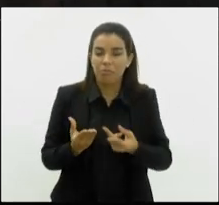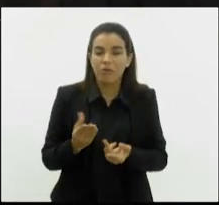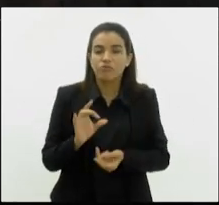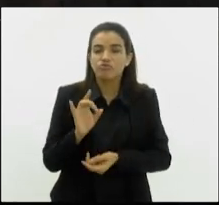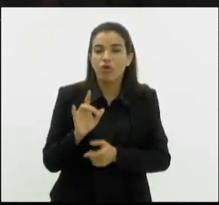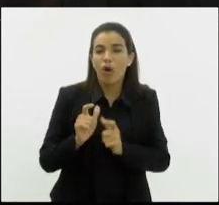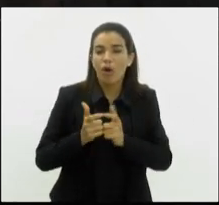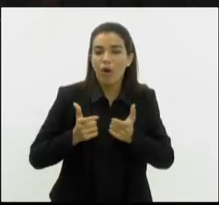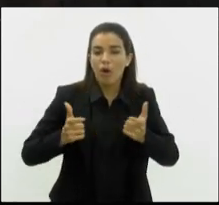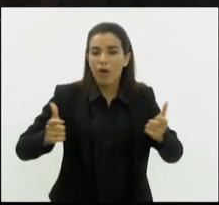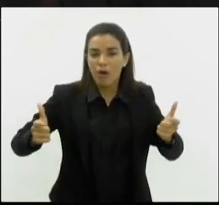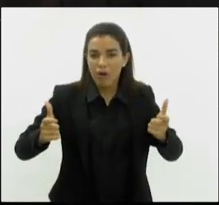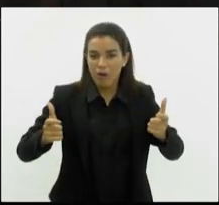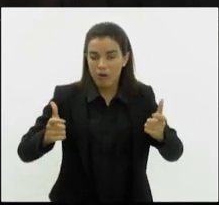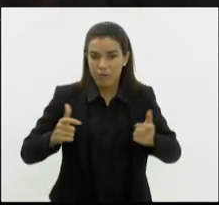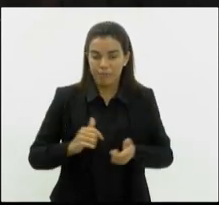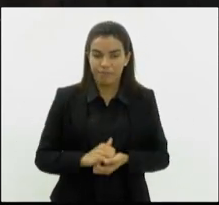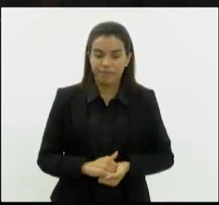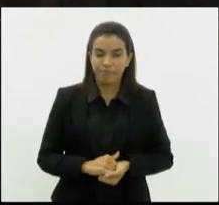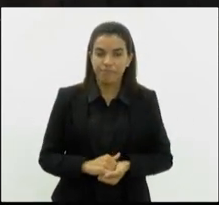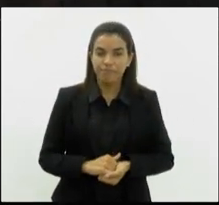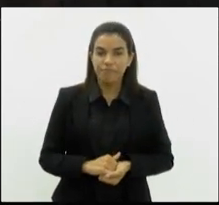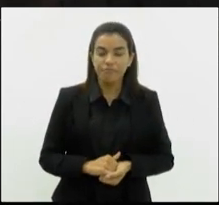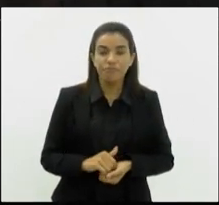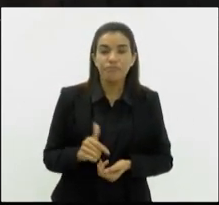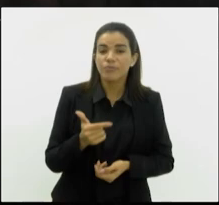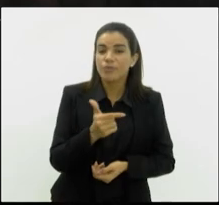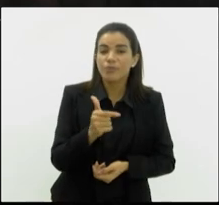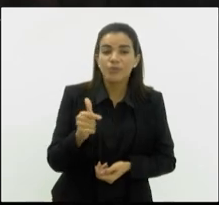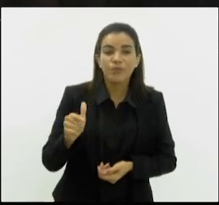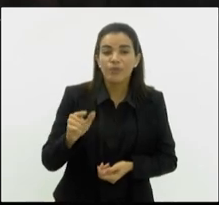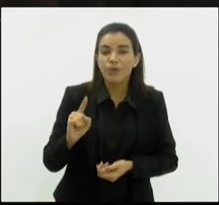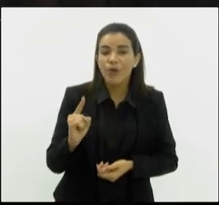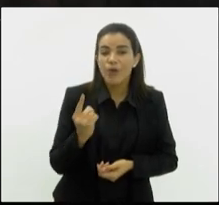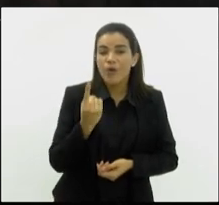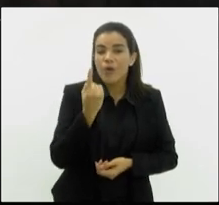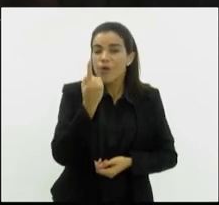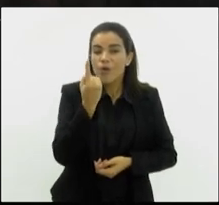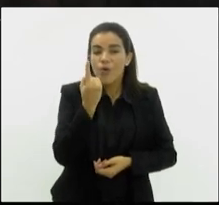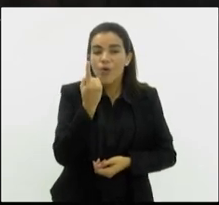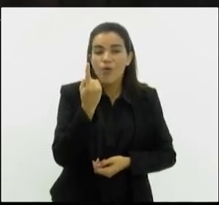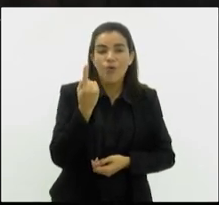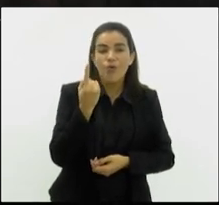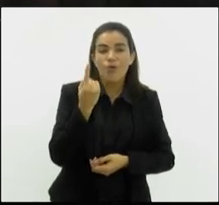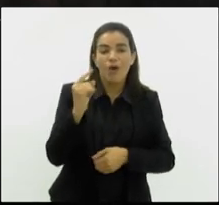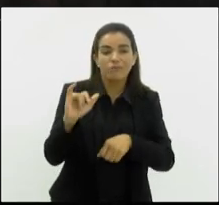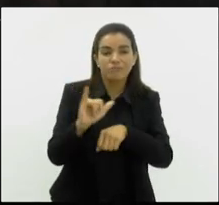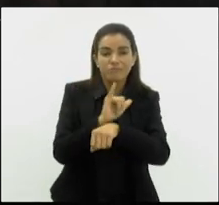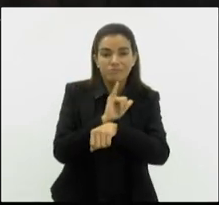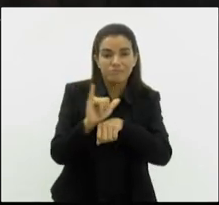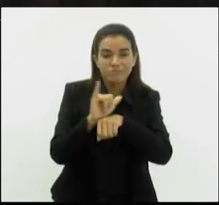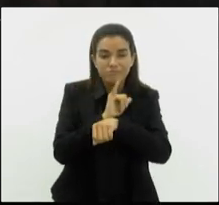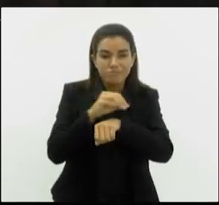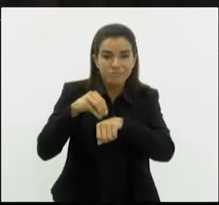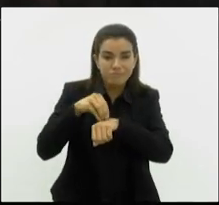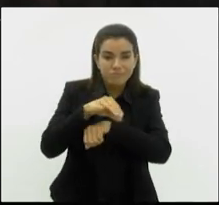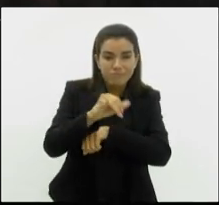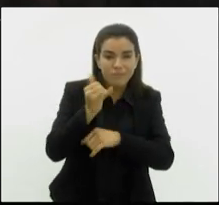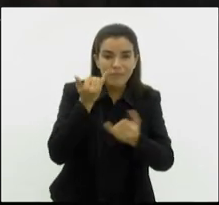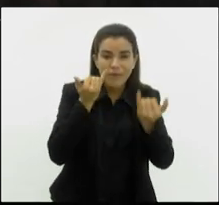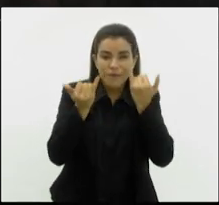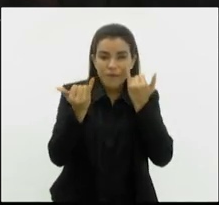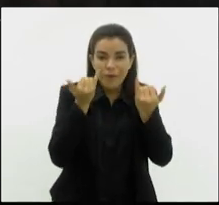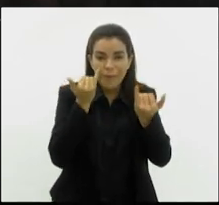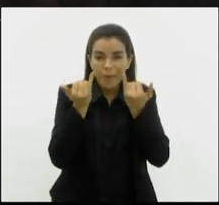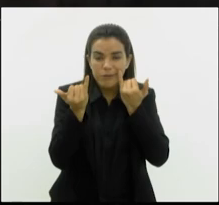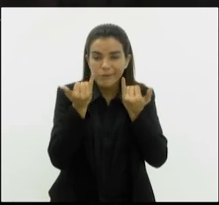só faz aumentar. Não há um veículo de informação hoje que não tenha